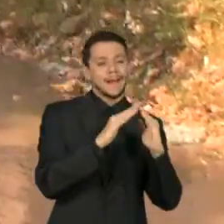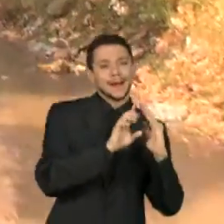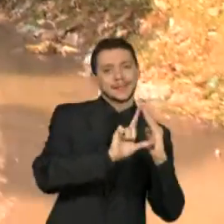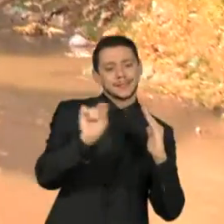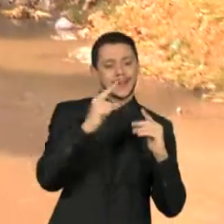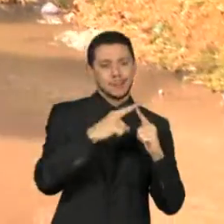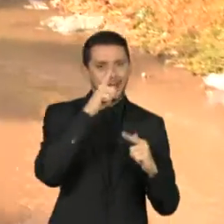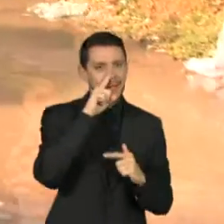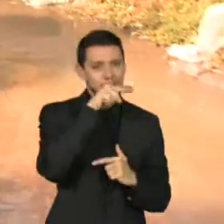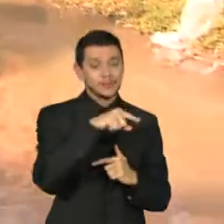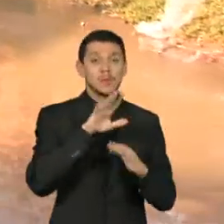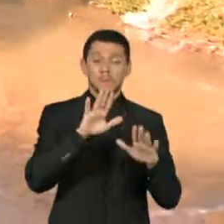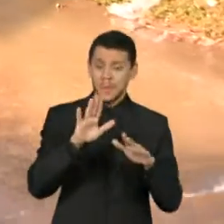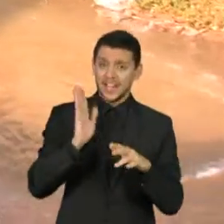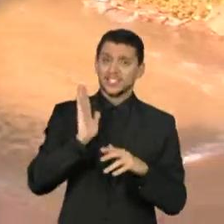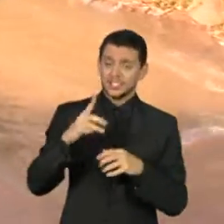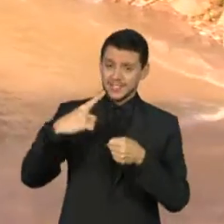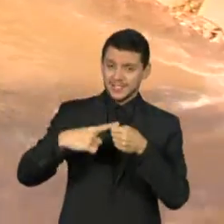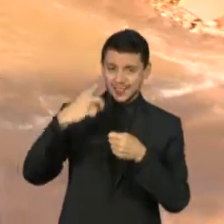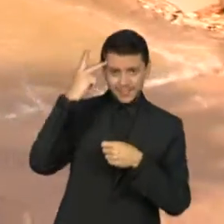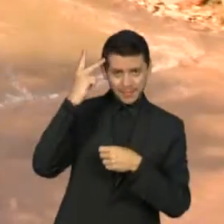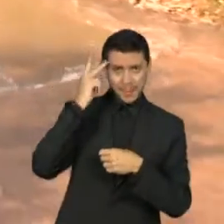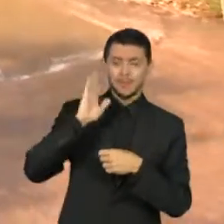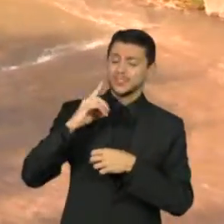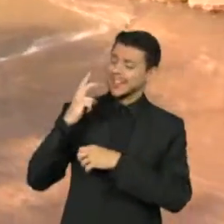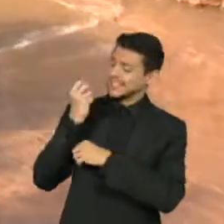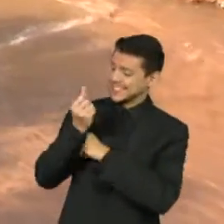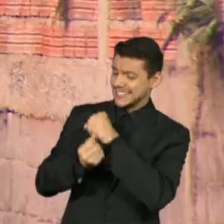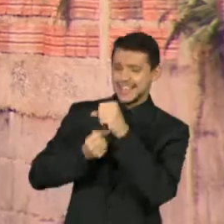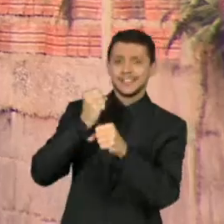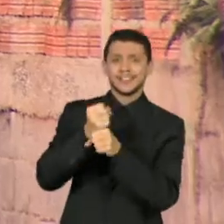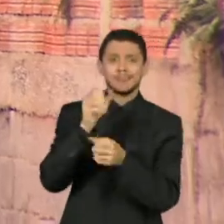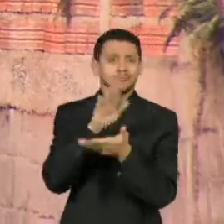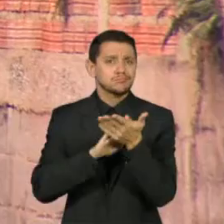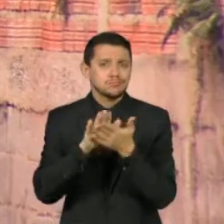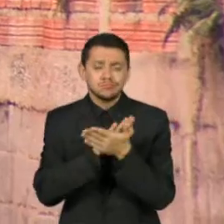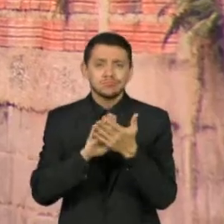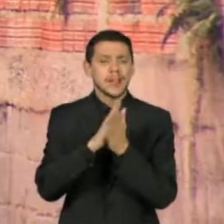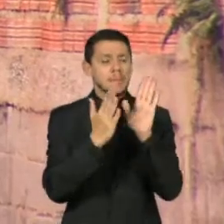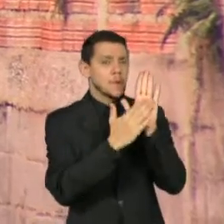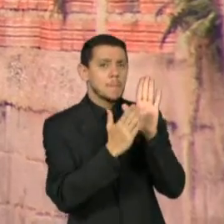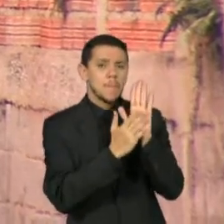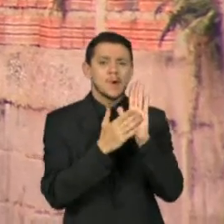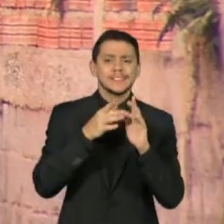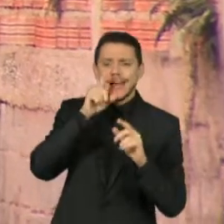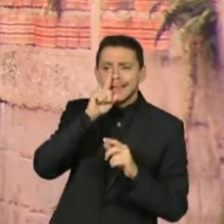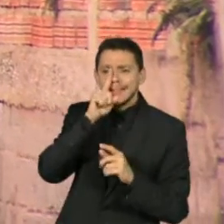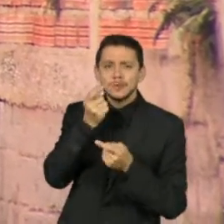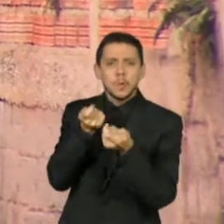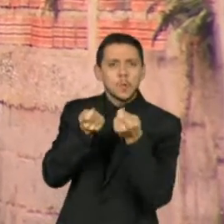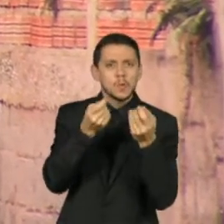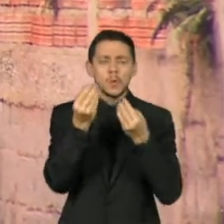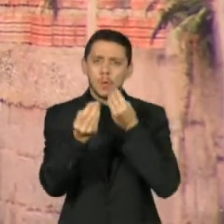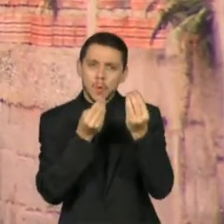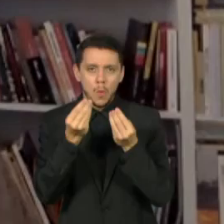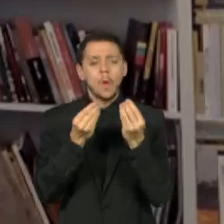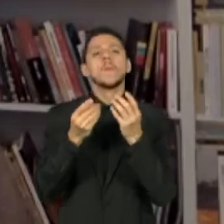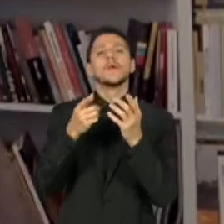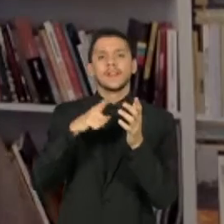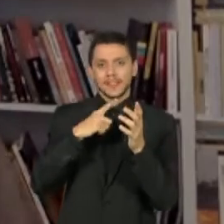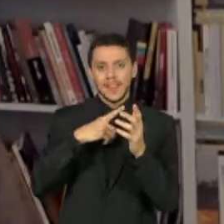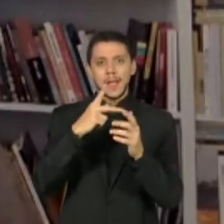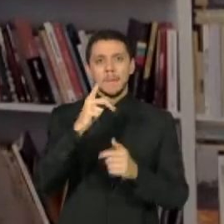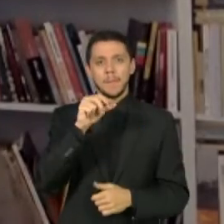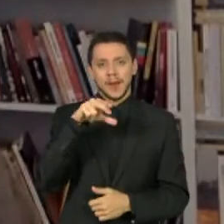segue há 6 anos sem um plano de gerenciamento de riscos previsto pelo Plano Diretor de 2014.